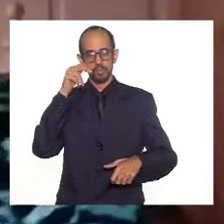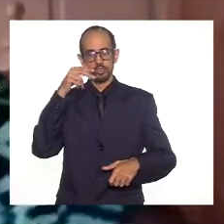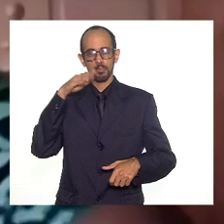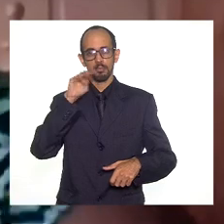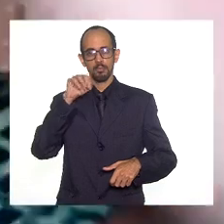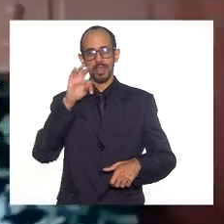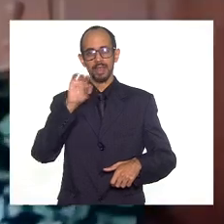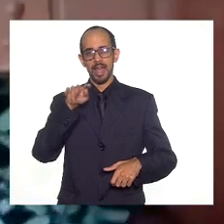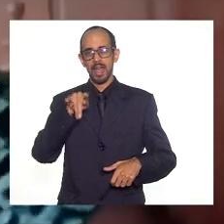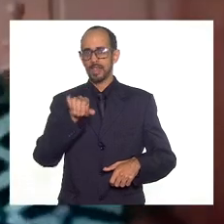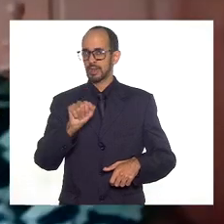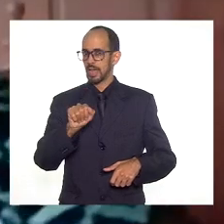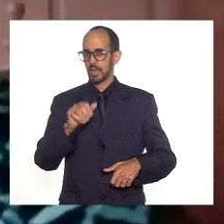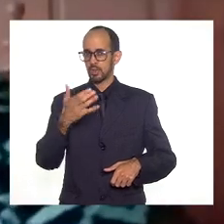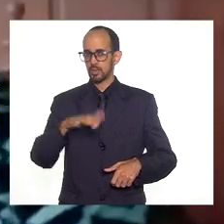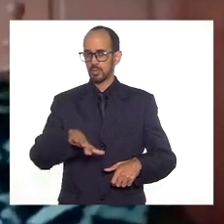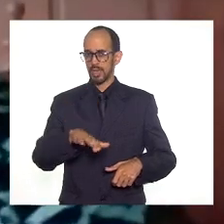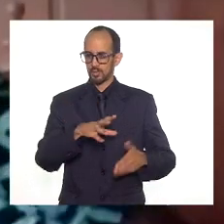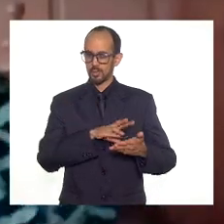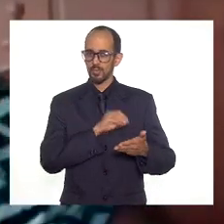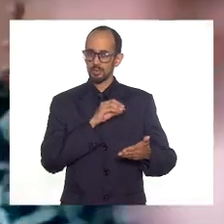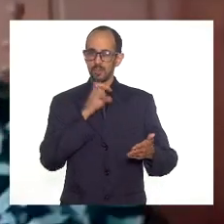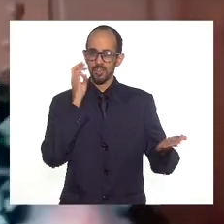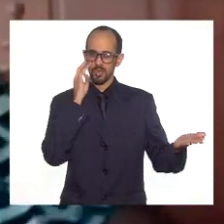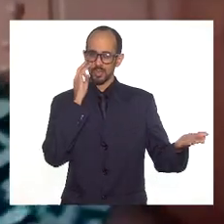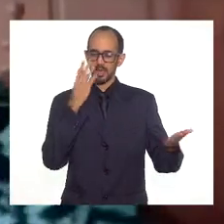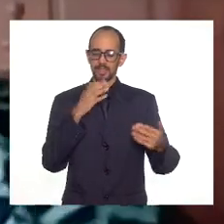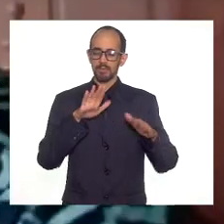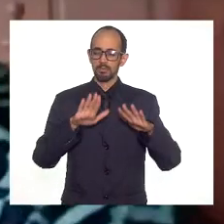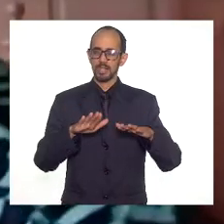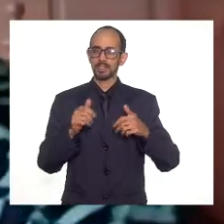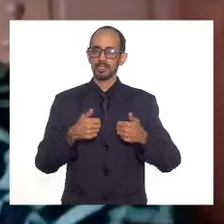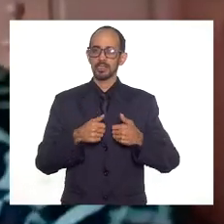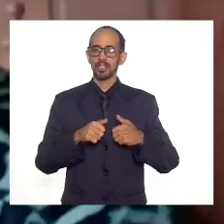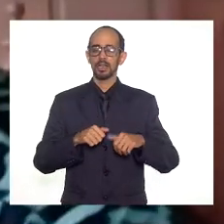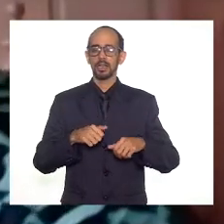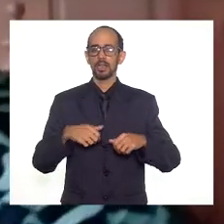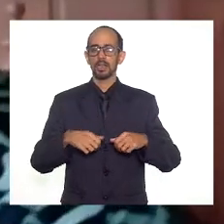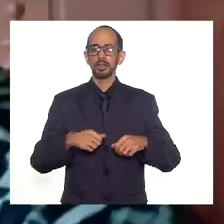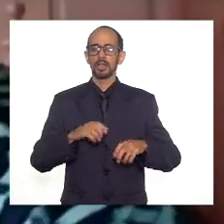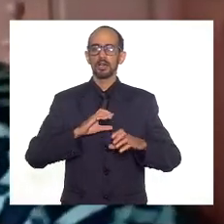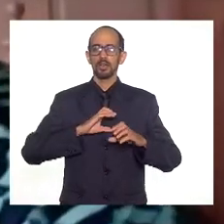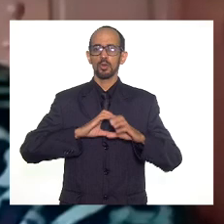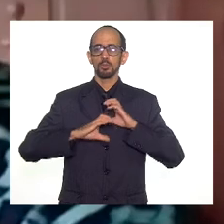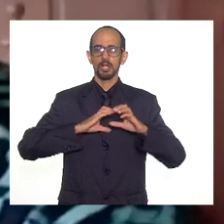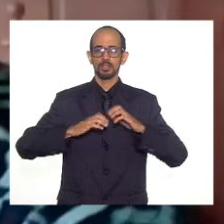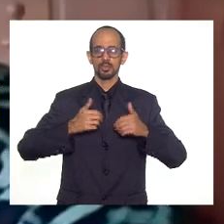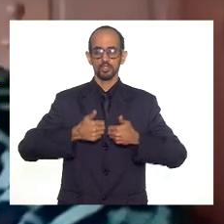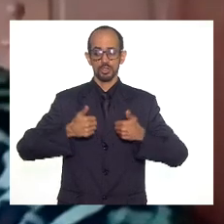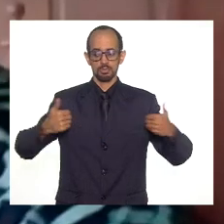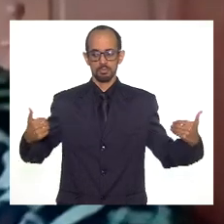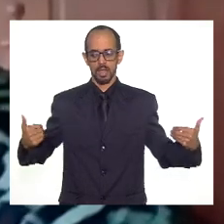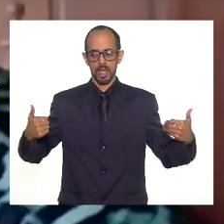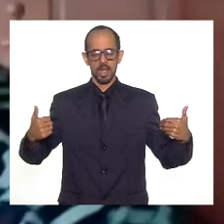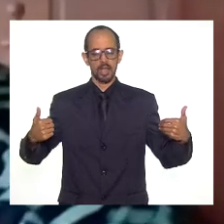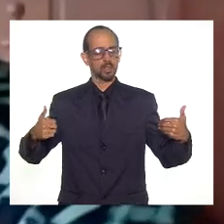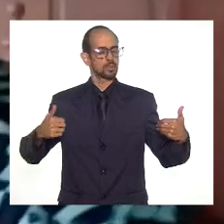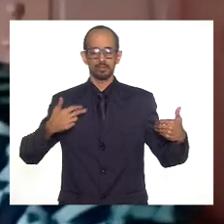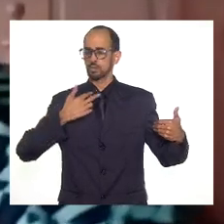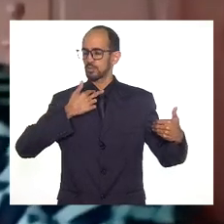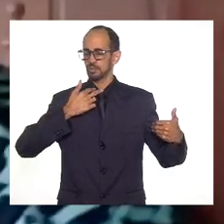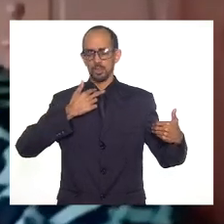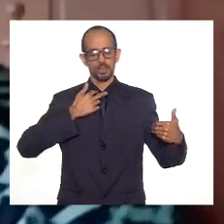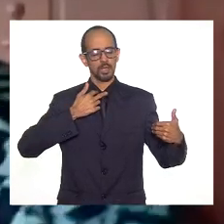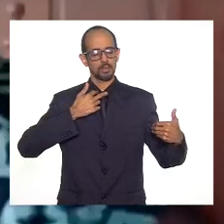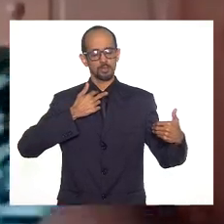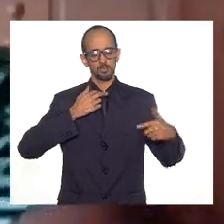precisa começar a mudar essa dinâmica de desatrelar o social ao desenvolvimento econômico, como se fosse gasto e